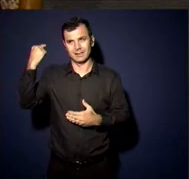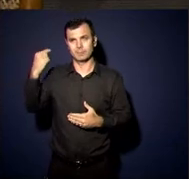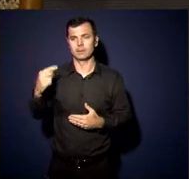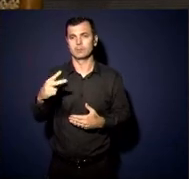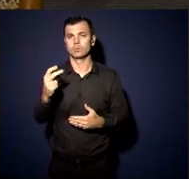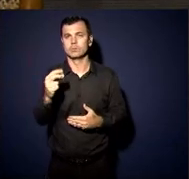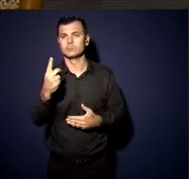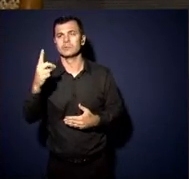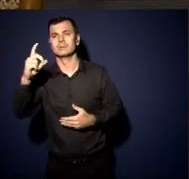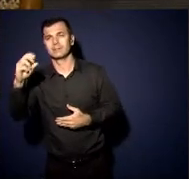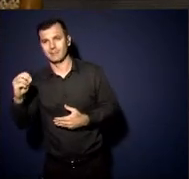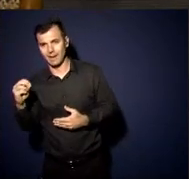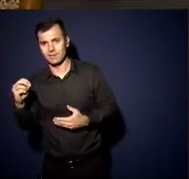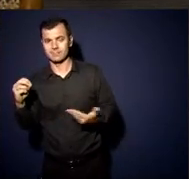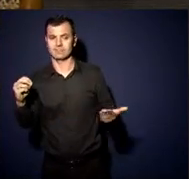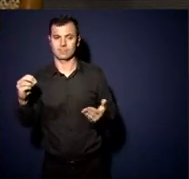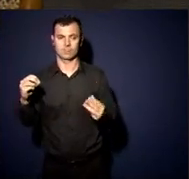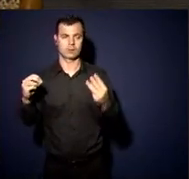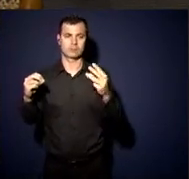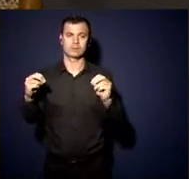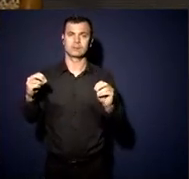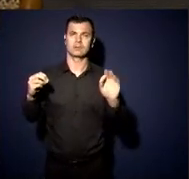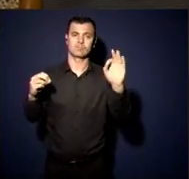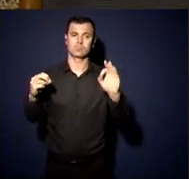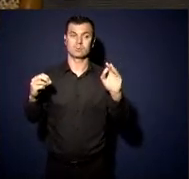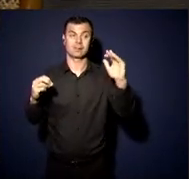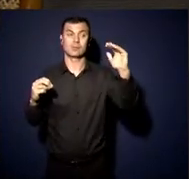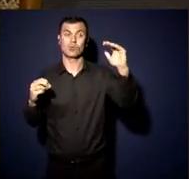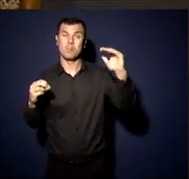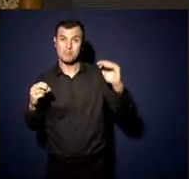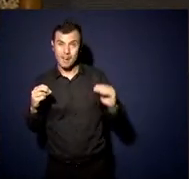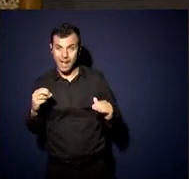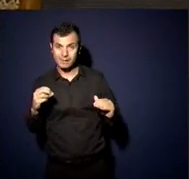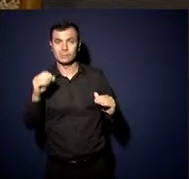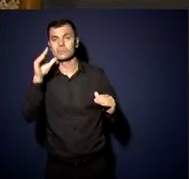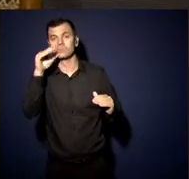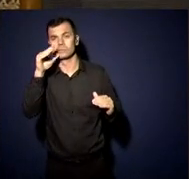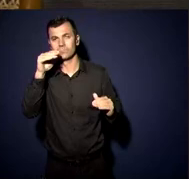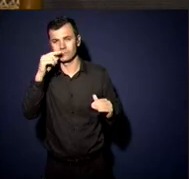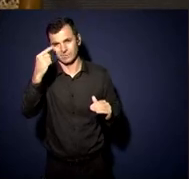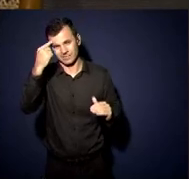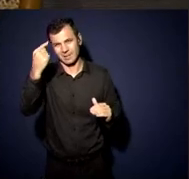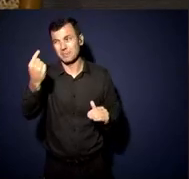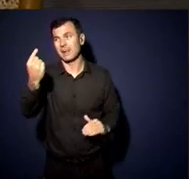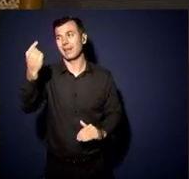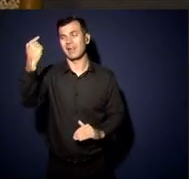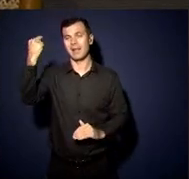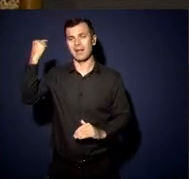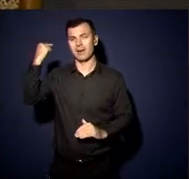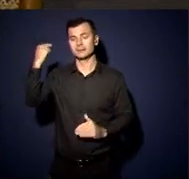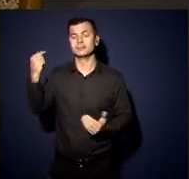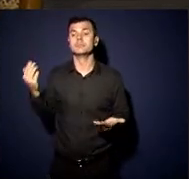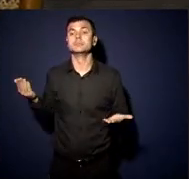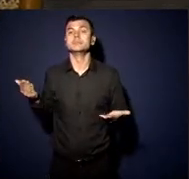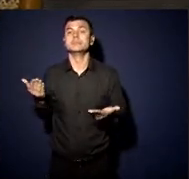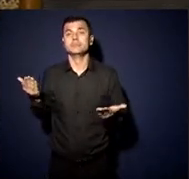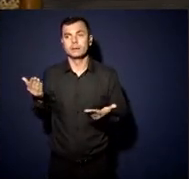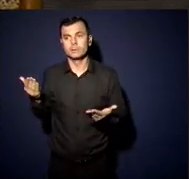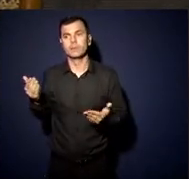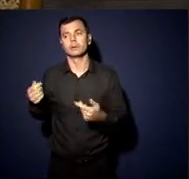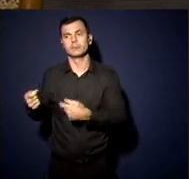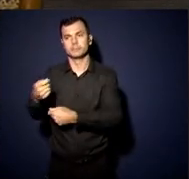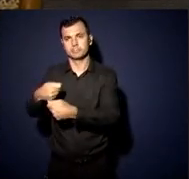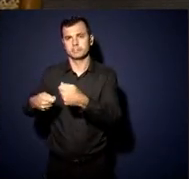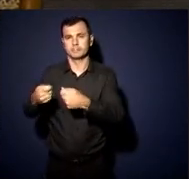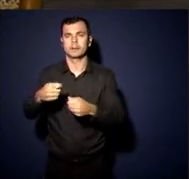tem 30% menos de mão de obra do que deveríamos ter considerando aquele retrato lá de trás e o nosso mercado cresceu